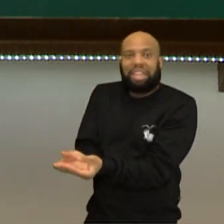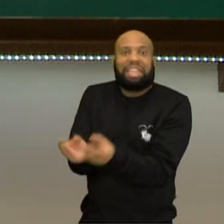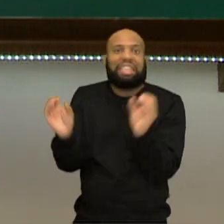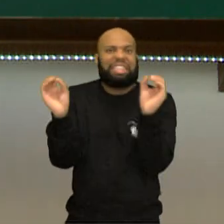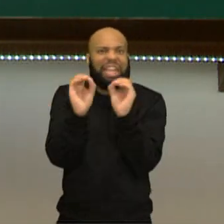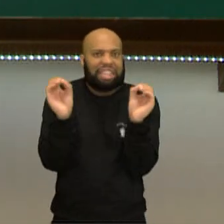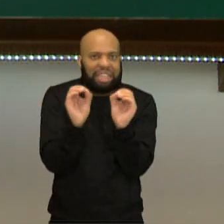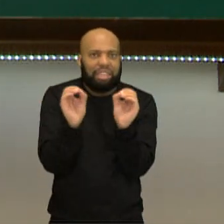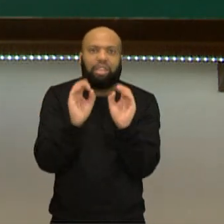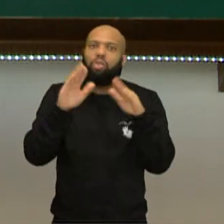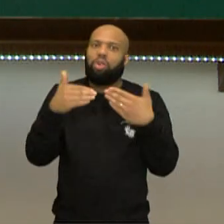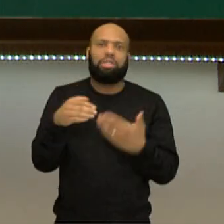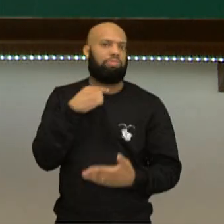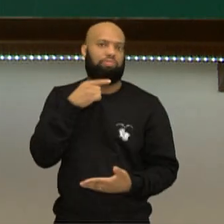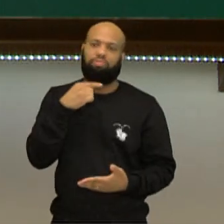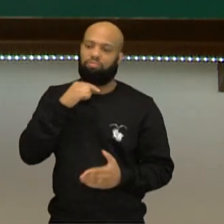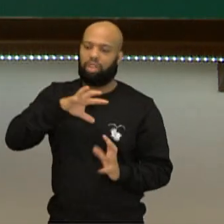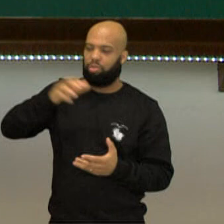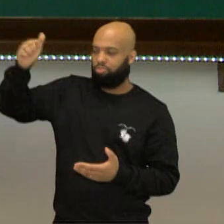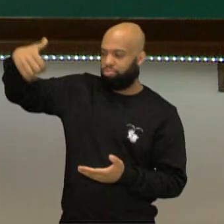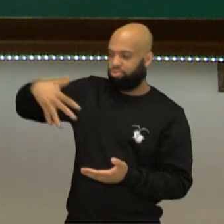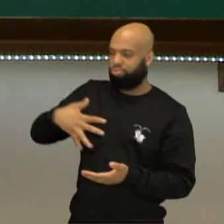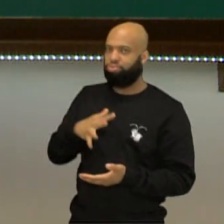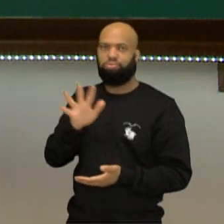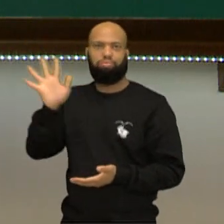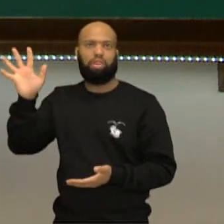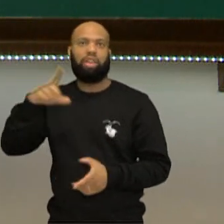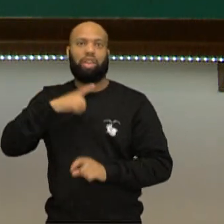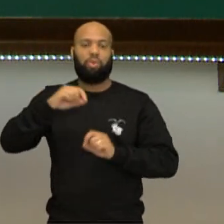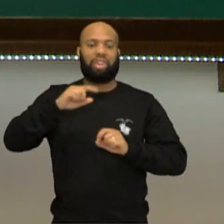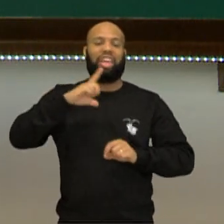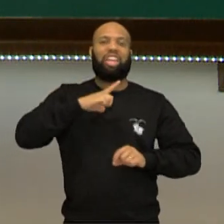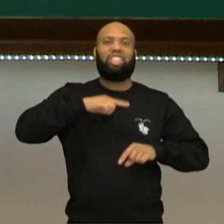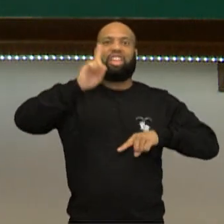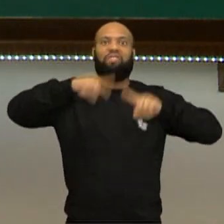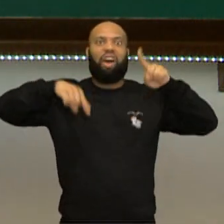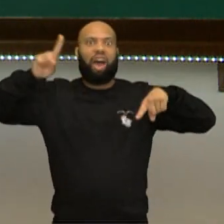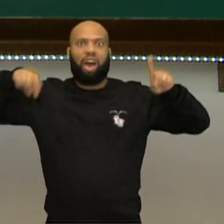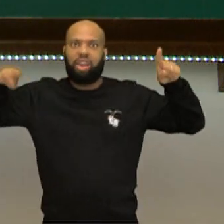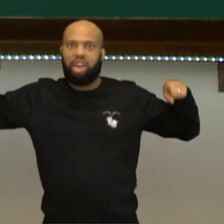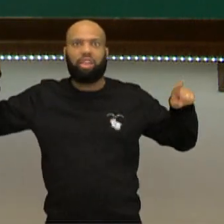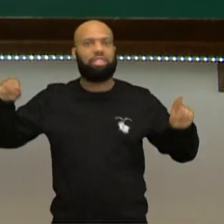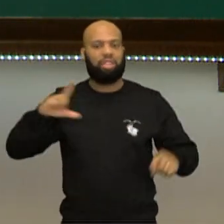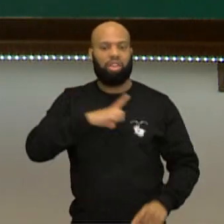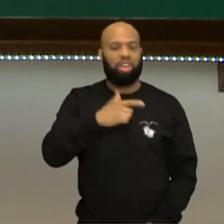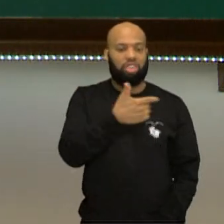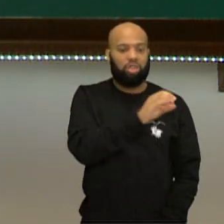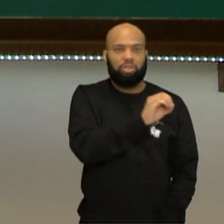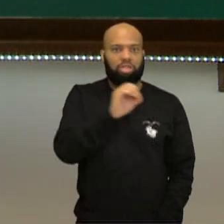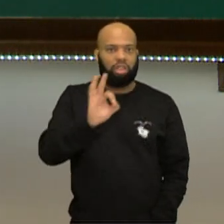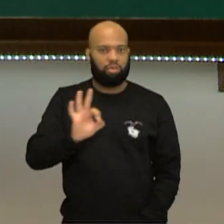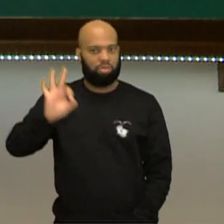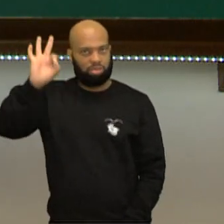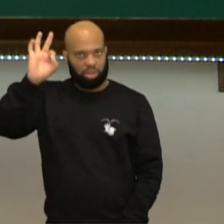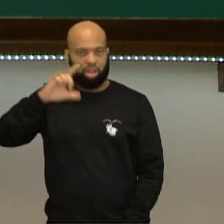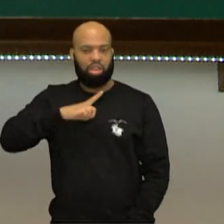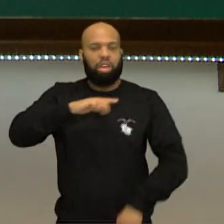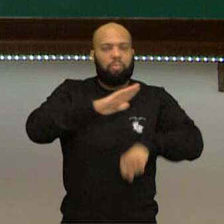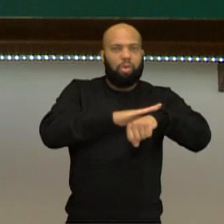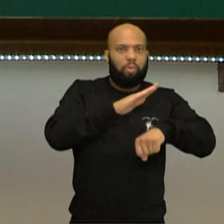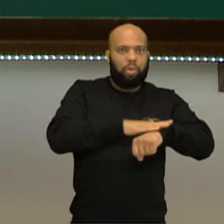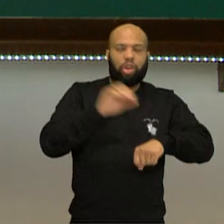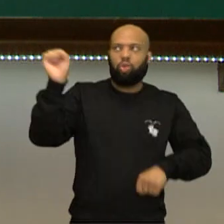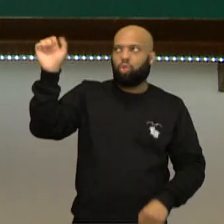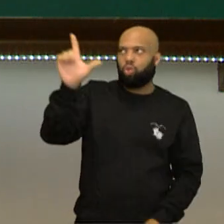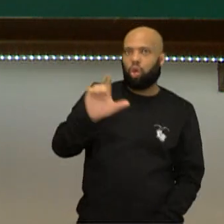nós não teríamos o efeito estufa. E aí nós teríamos uma amplitude térmica superior a 200 graus entre os momentos com